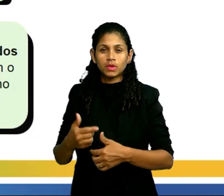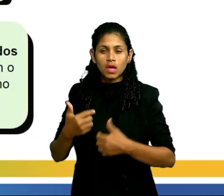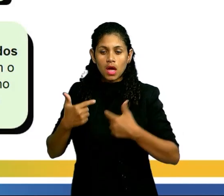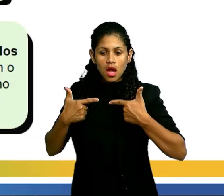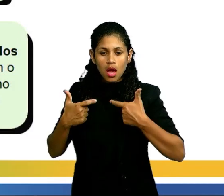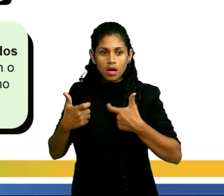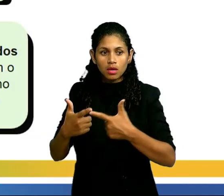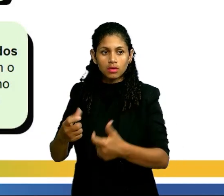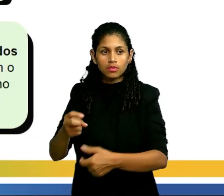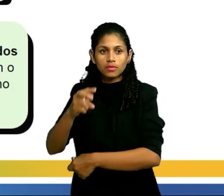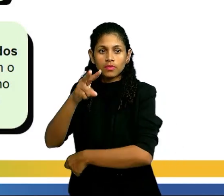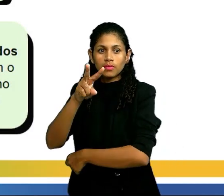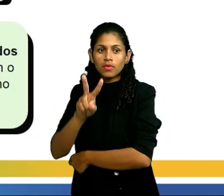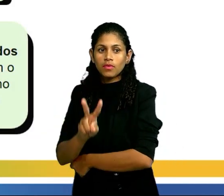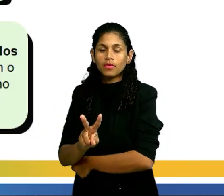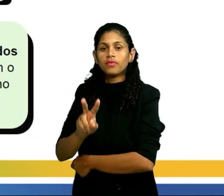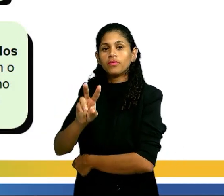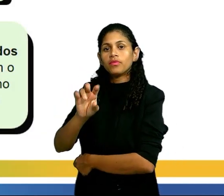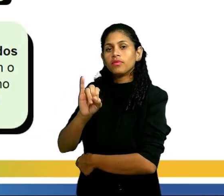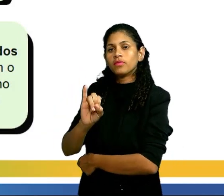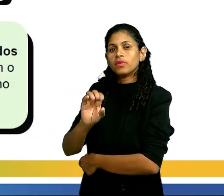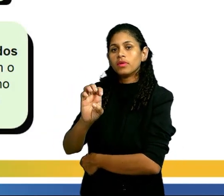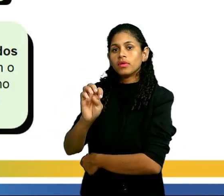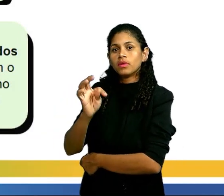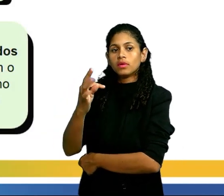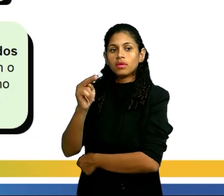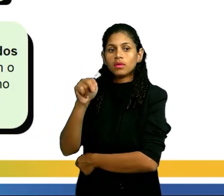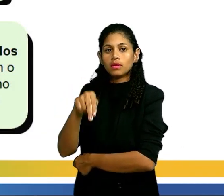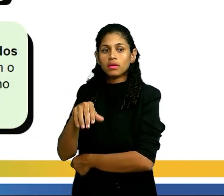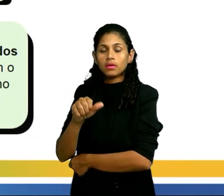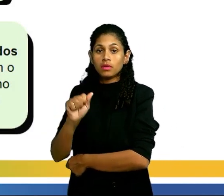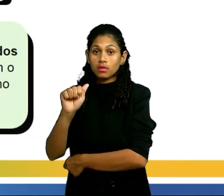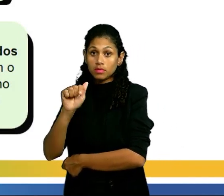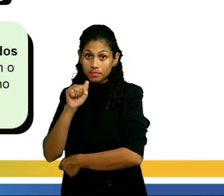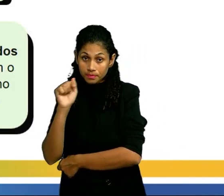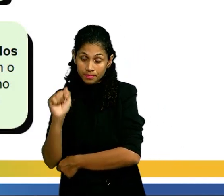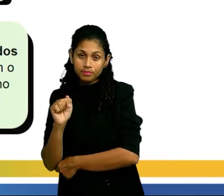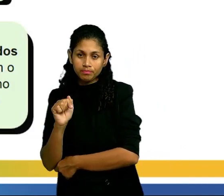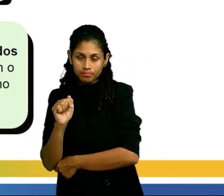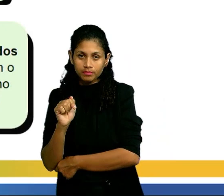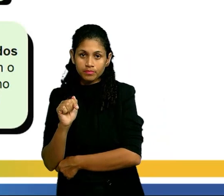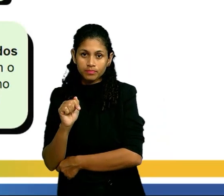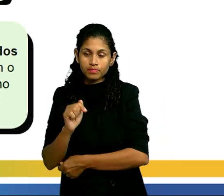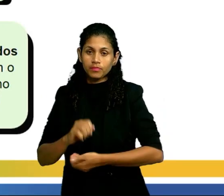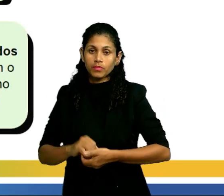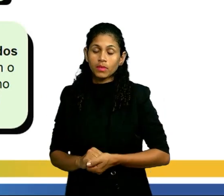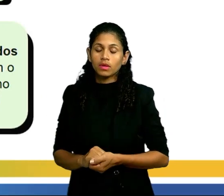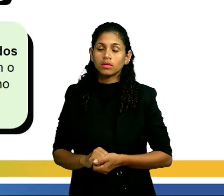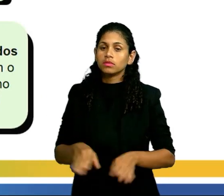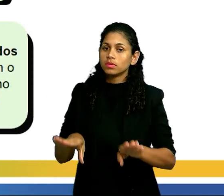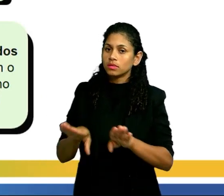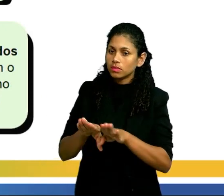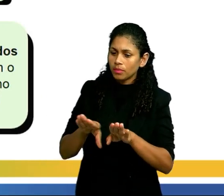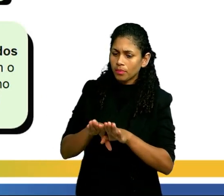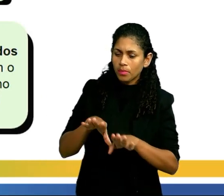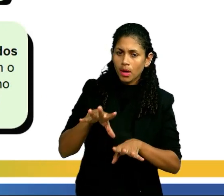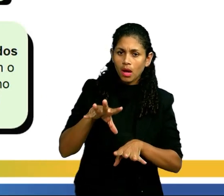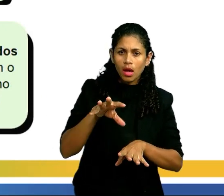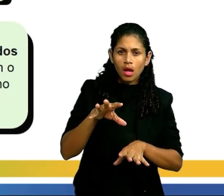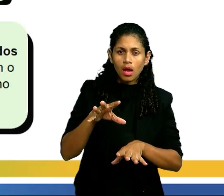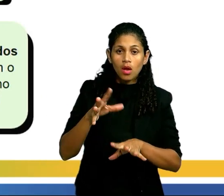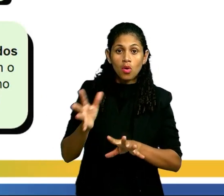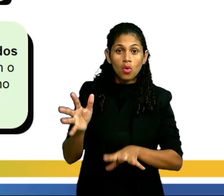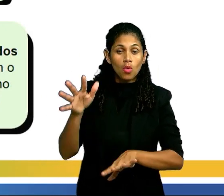Vietnã. Assim como a Coreia, o Vietnã, ele foi uma colônia francesa. Na verdade, ela foi